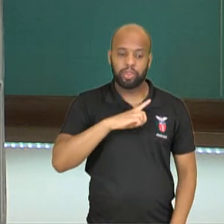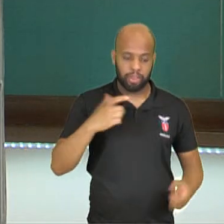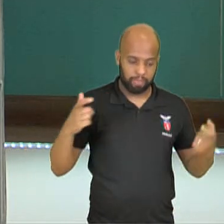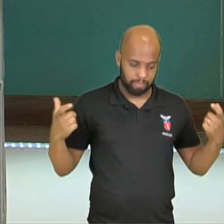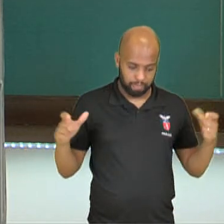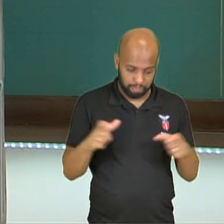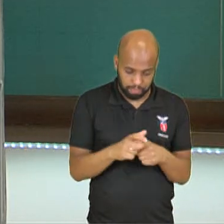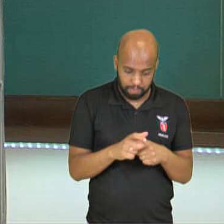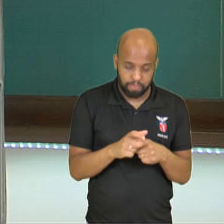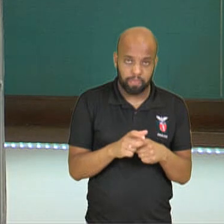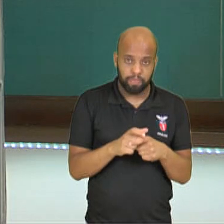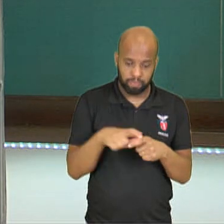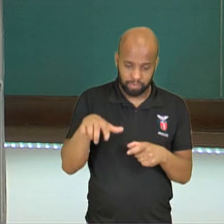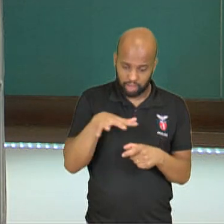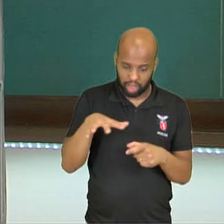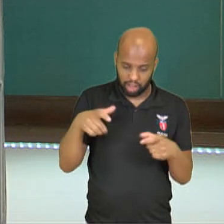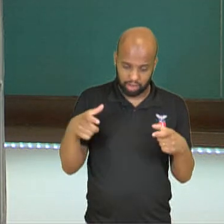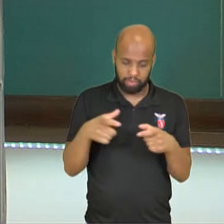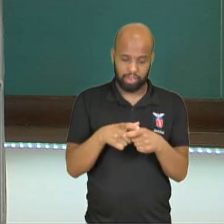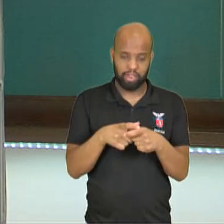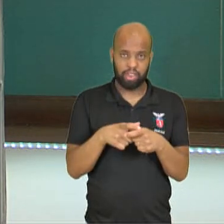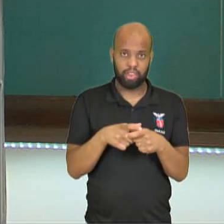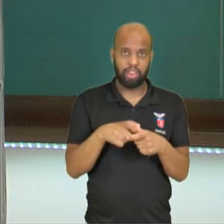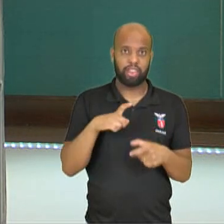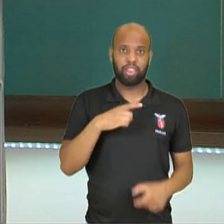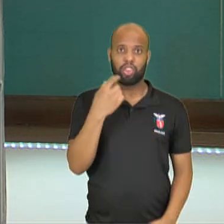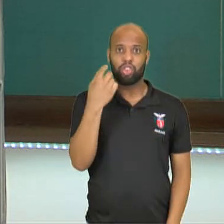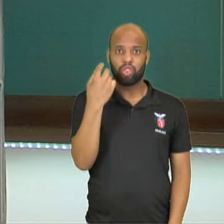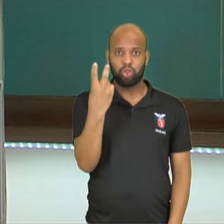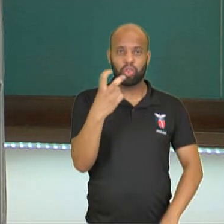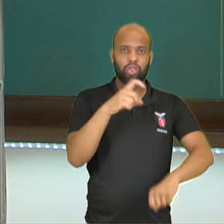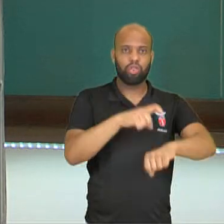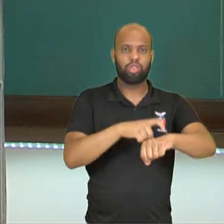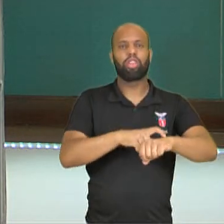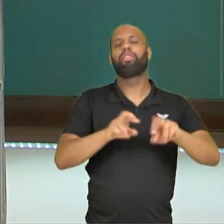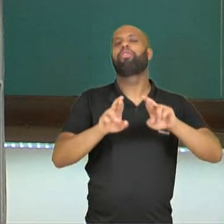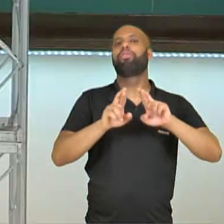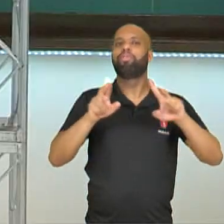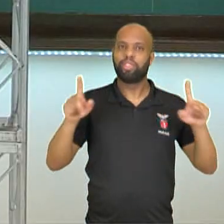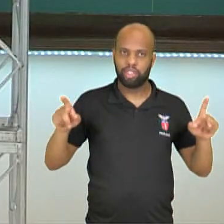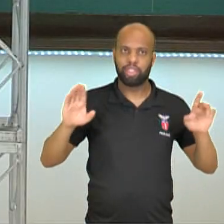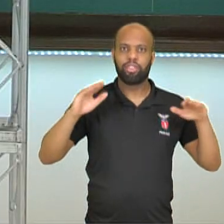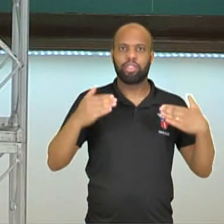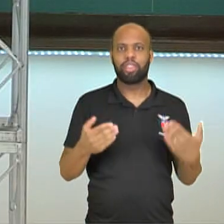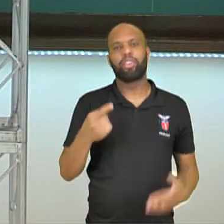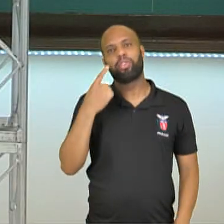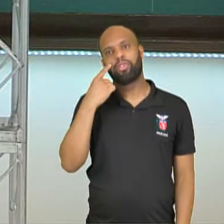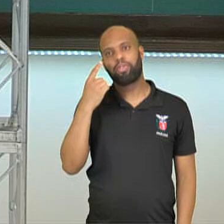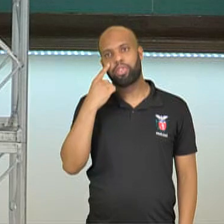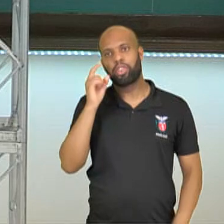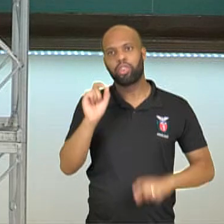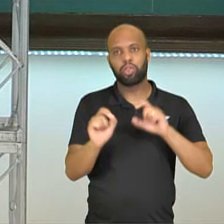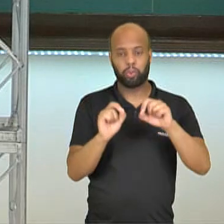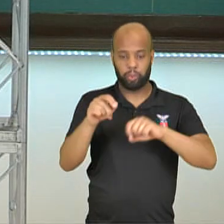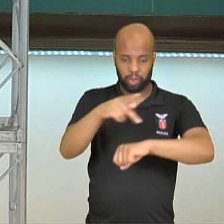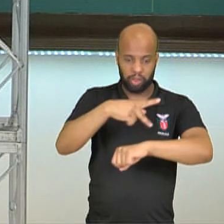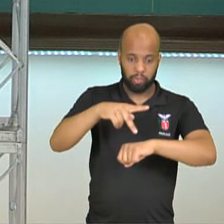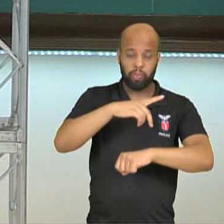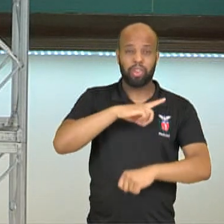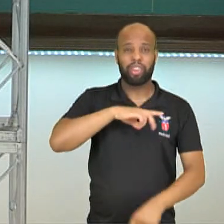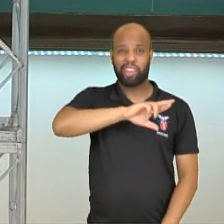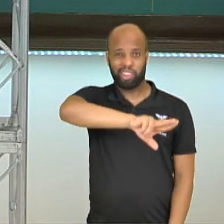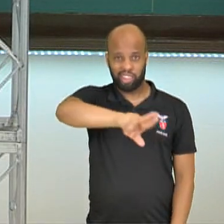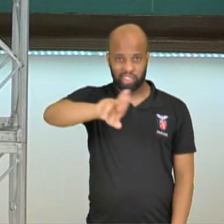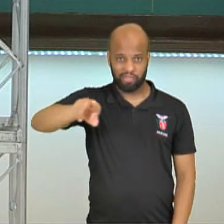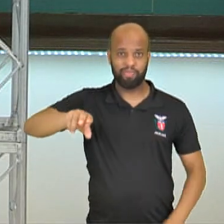regiões, pequenas áreas, teriam 2 fusos ou mais fusos horários. Nós podemos observar no nosso país, que dispõe de vários